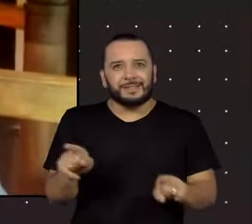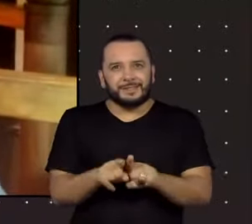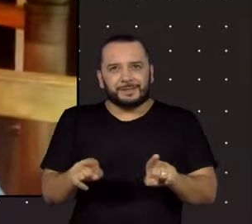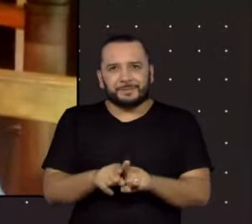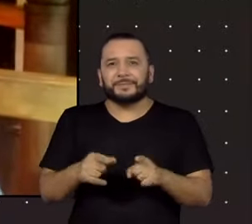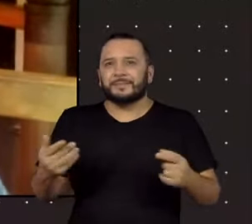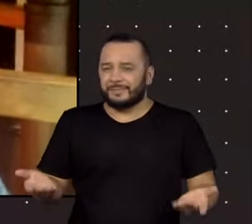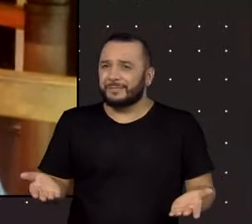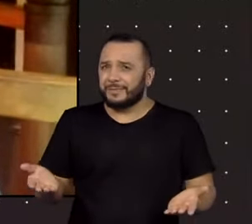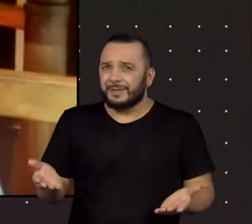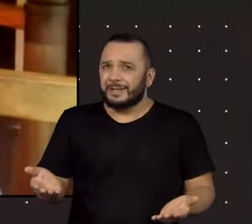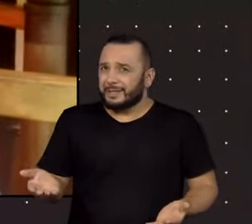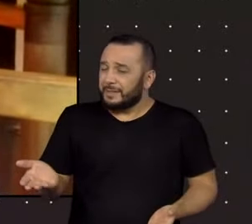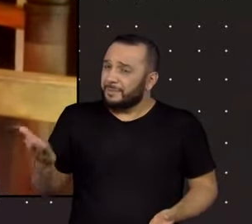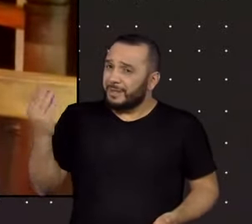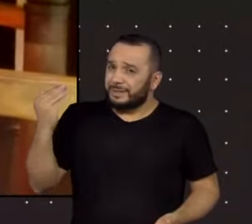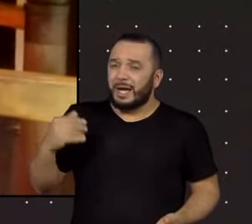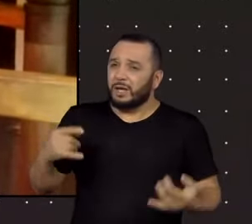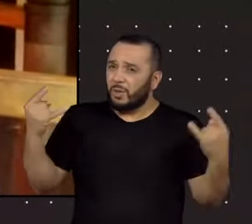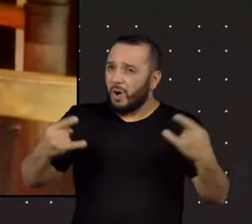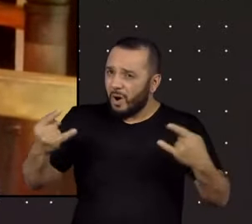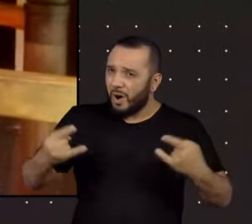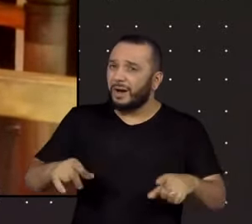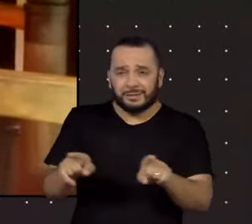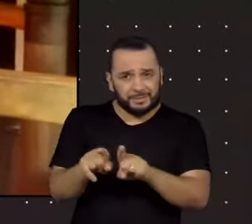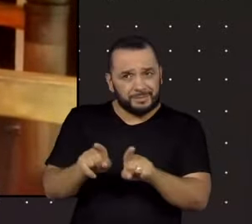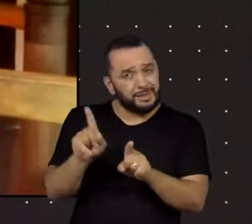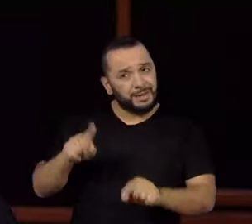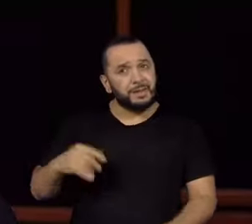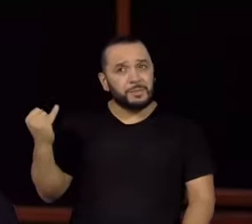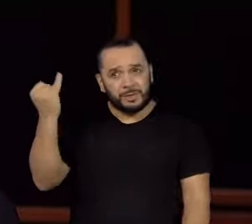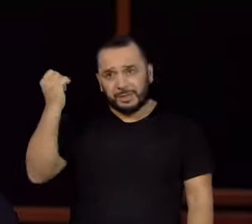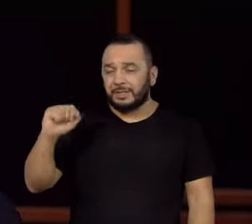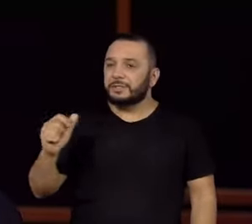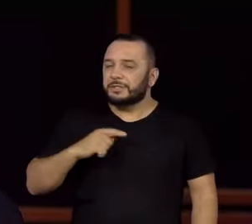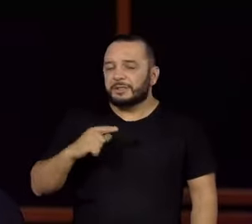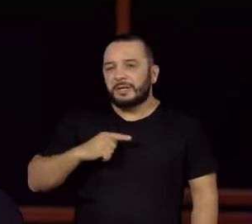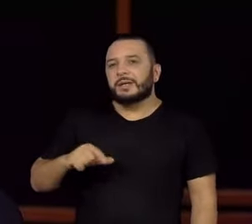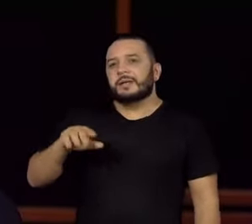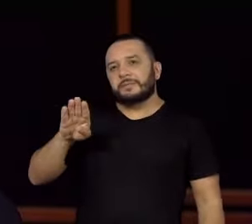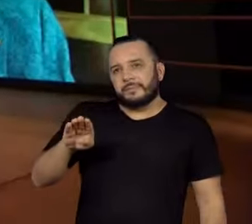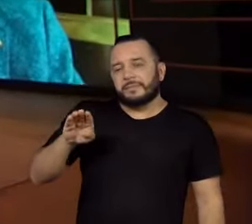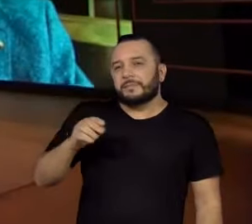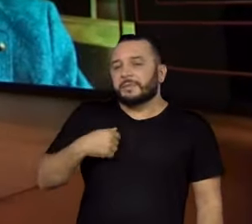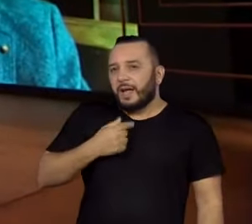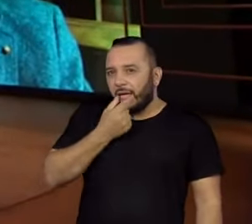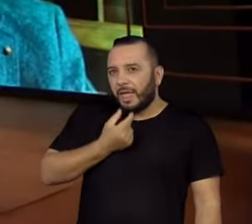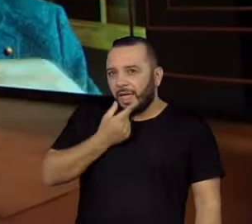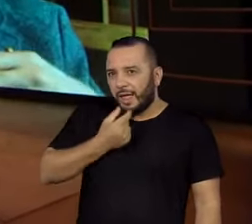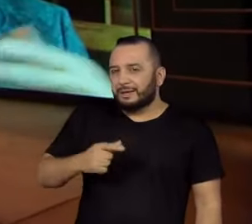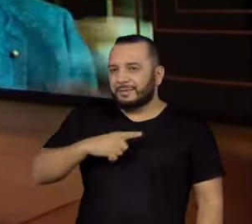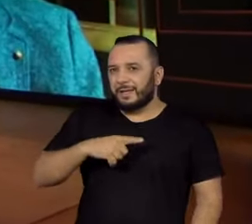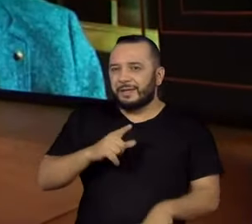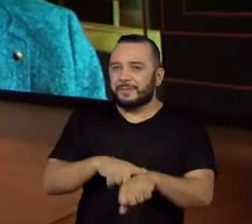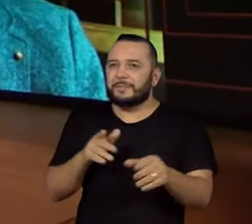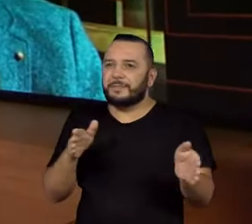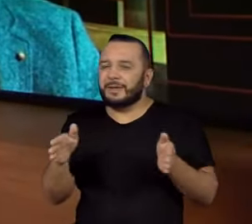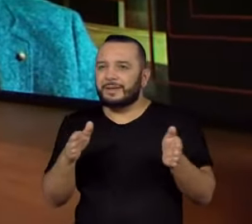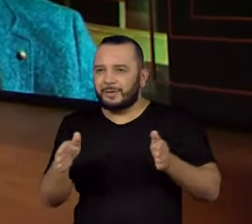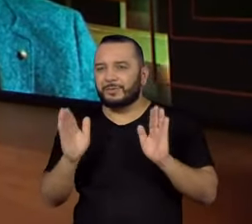lugar e tal. E naquela época o próprio rock também era uma coisa importantíssima. Quando os Beatles, depois de passar aquela fase mais melódica e